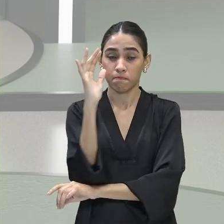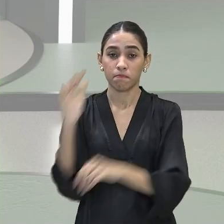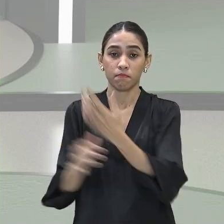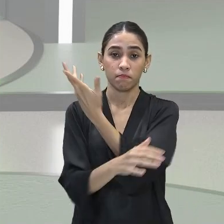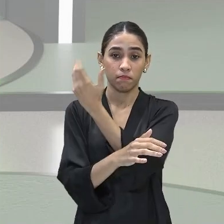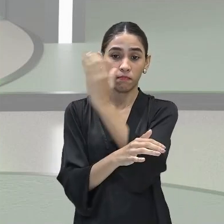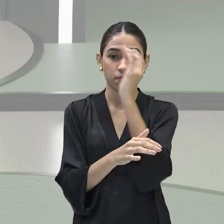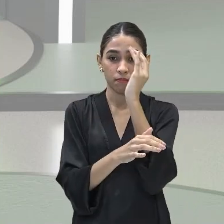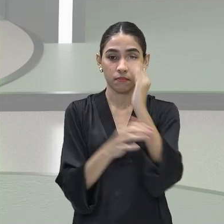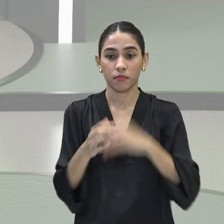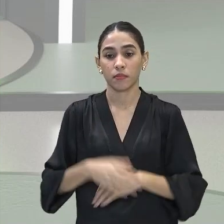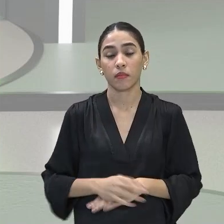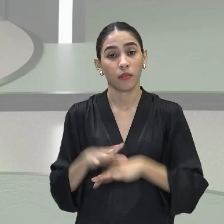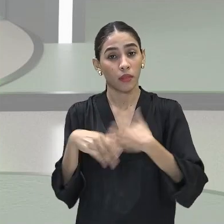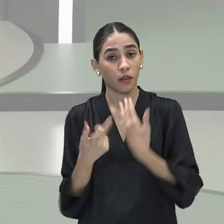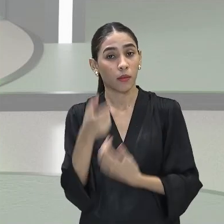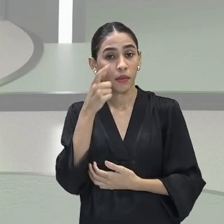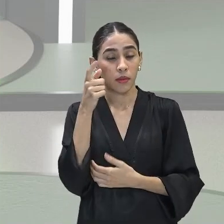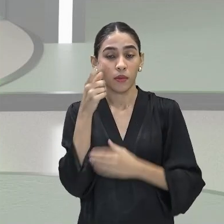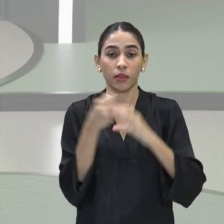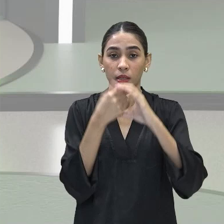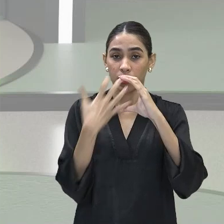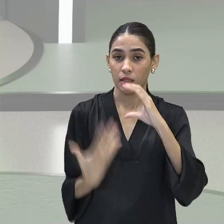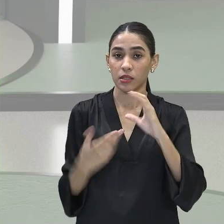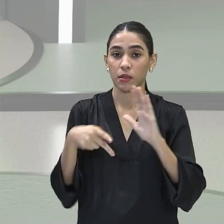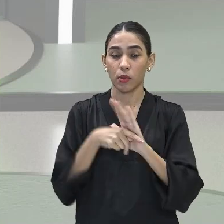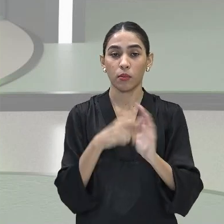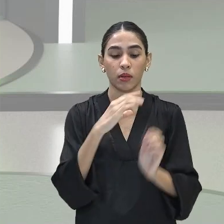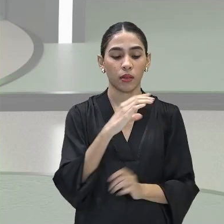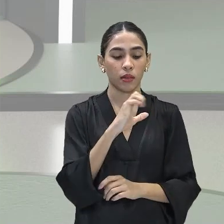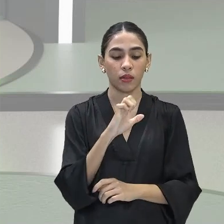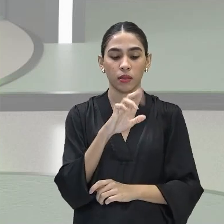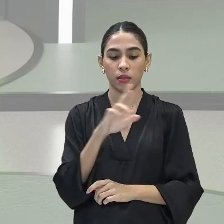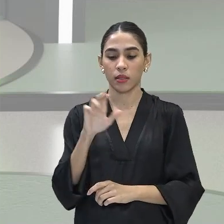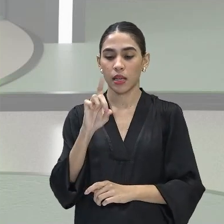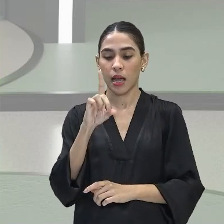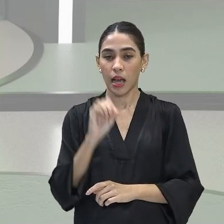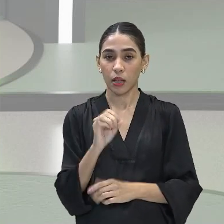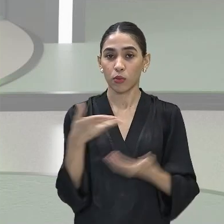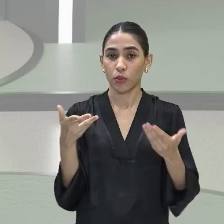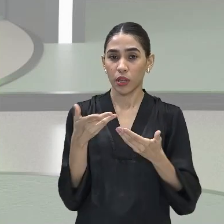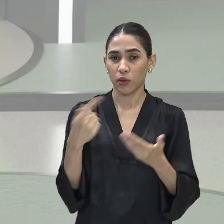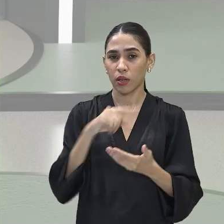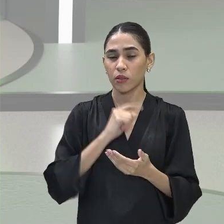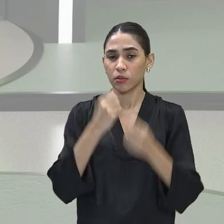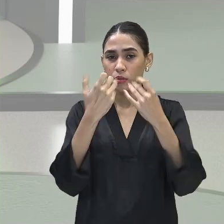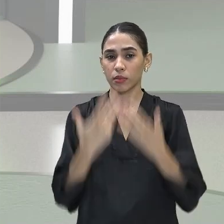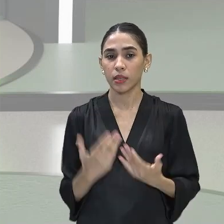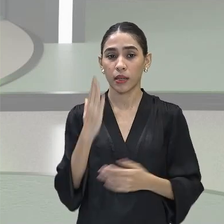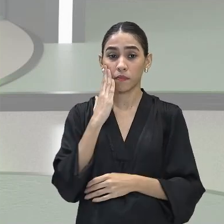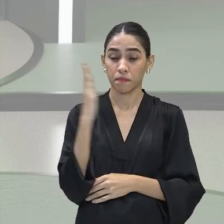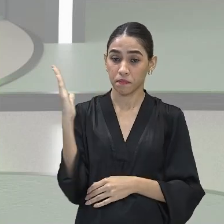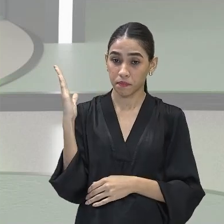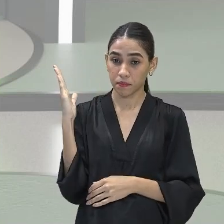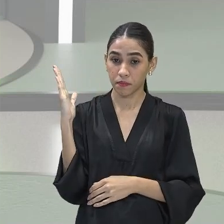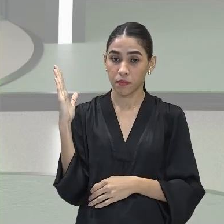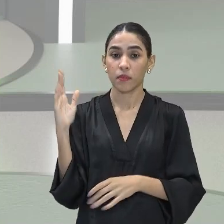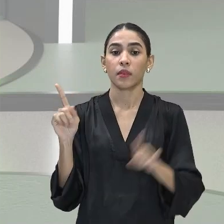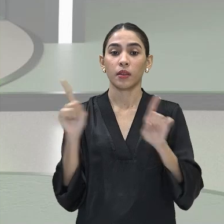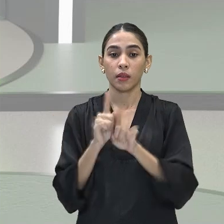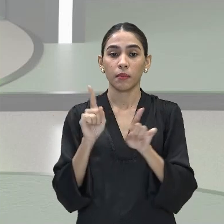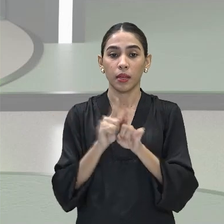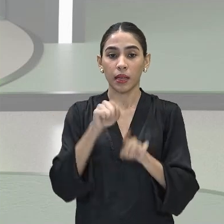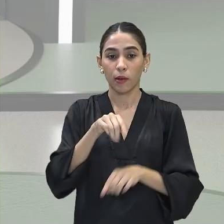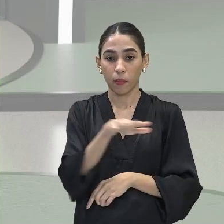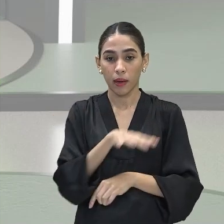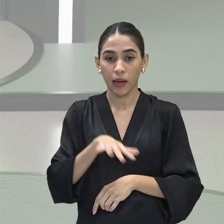né? Então, a gente observou lá características do Cerrado e aqui a gente vai falar da Mata Atlântica, que também é uma área de hotspot,